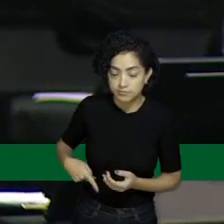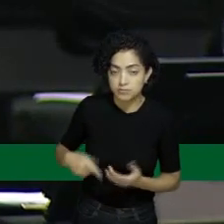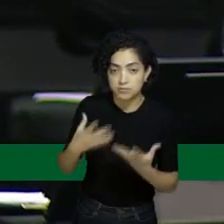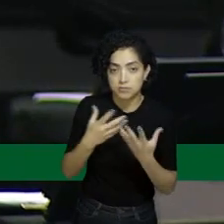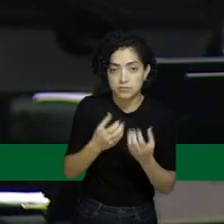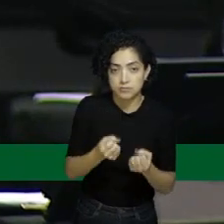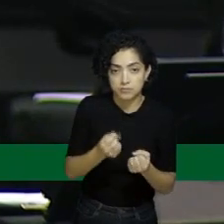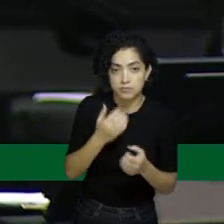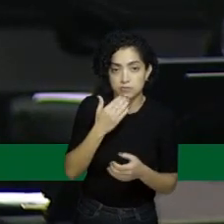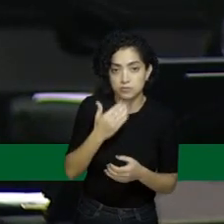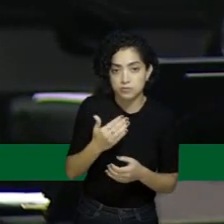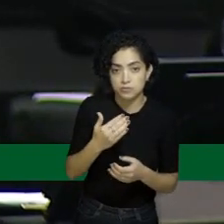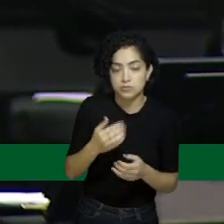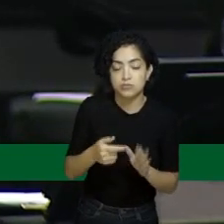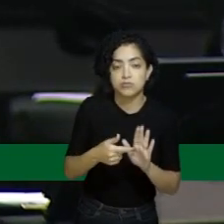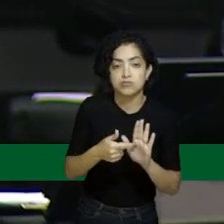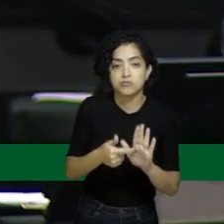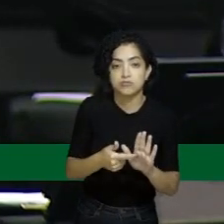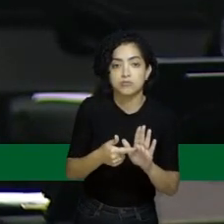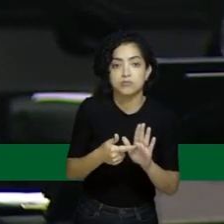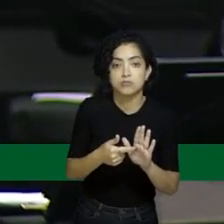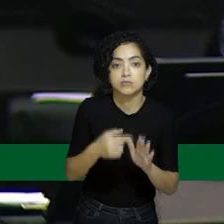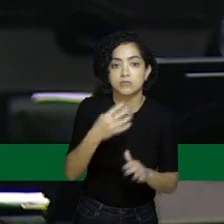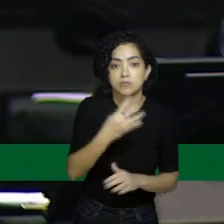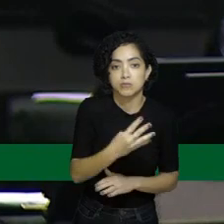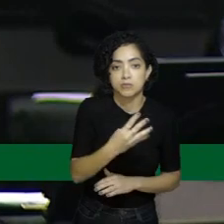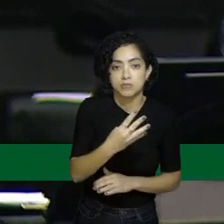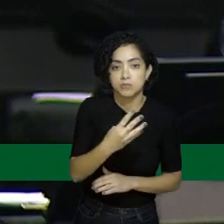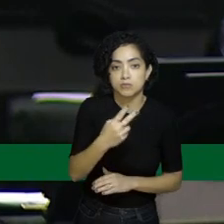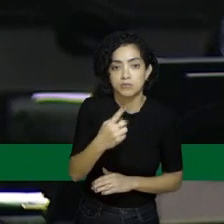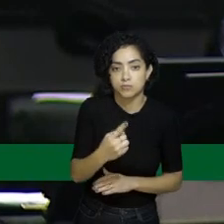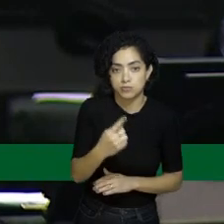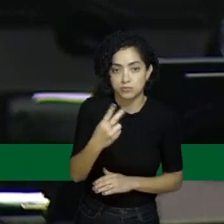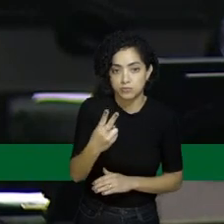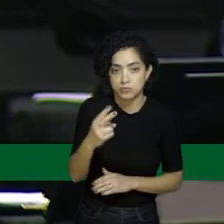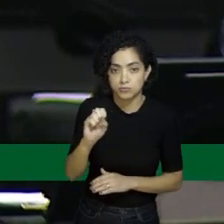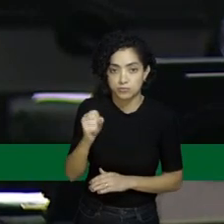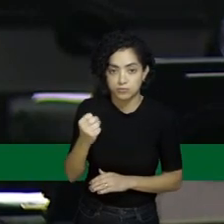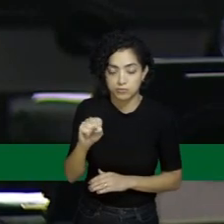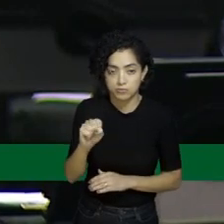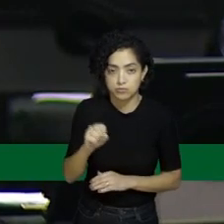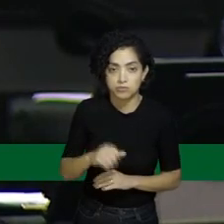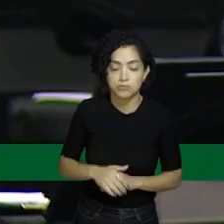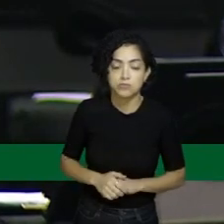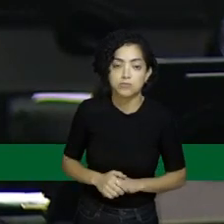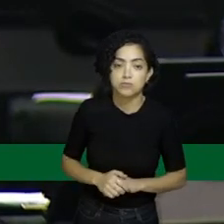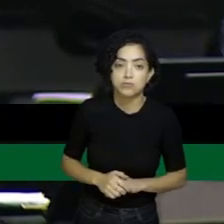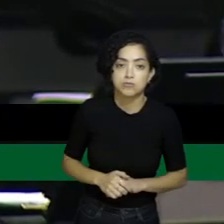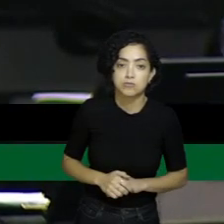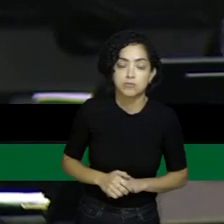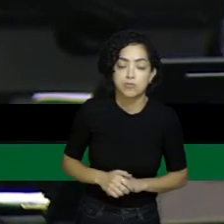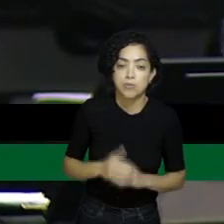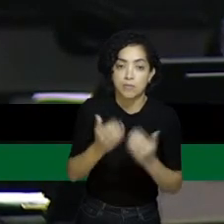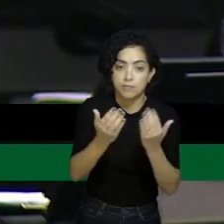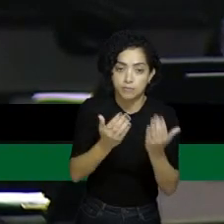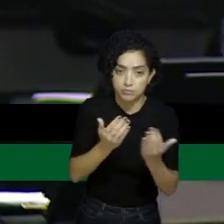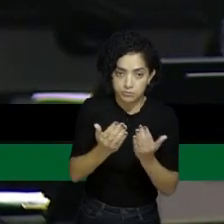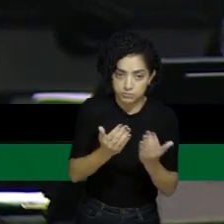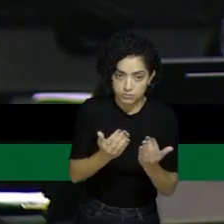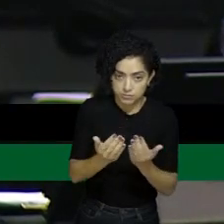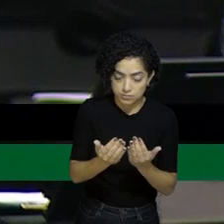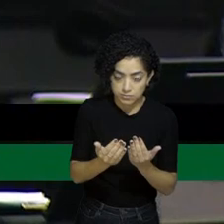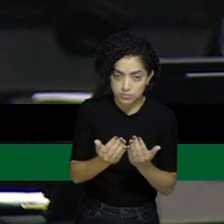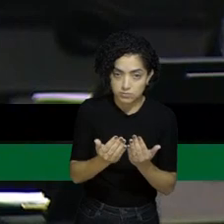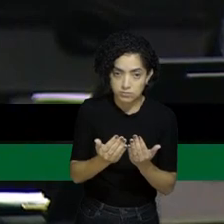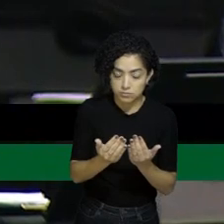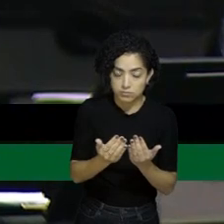seguinte requerimento. Requerimento 4.128, de autoria do deputado Ivanates, requerendo apreciação pelo plenário desta casa